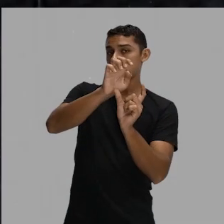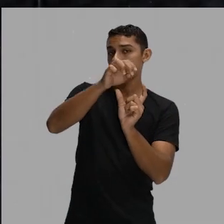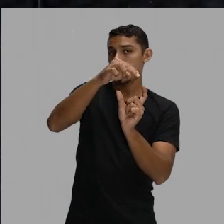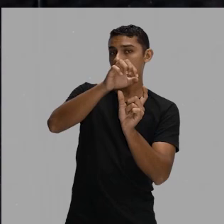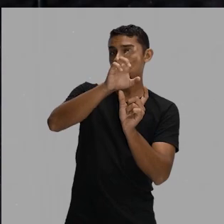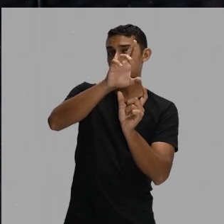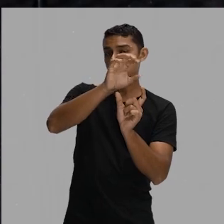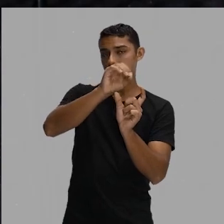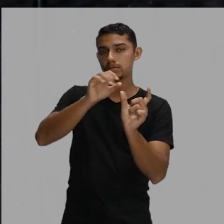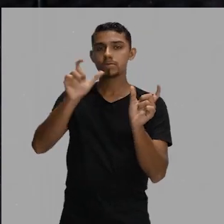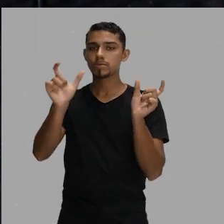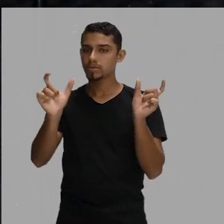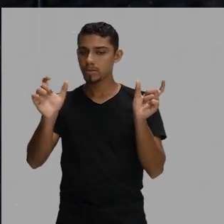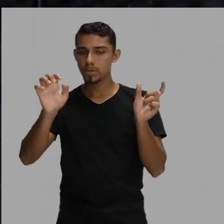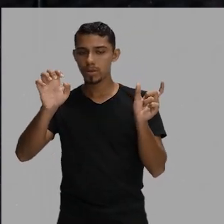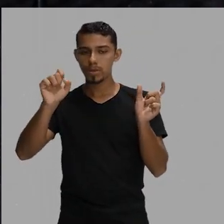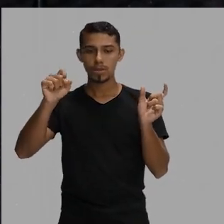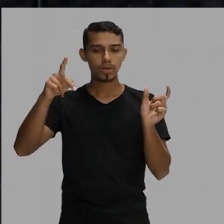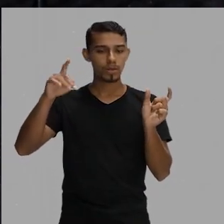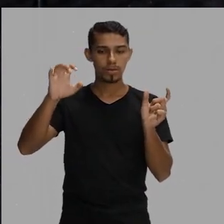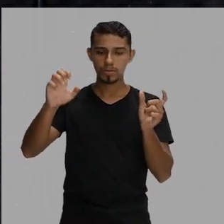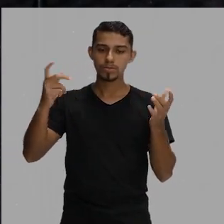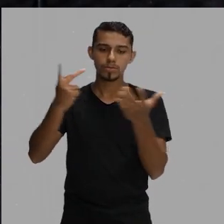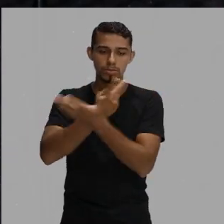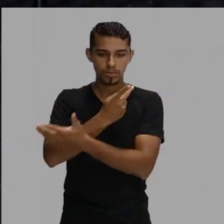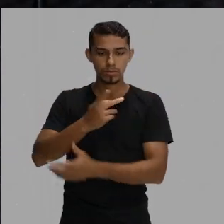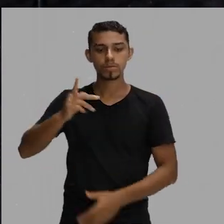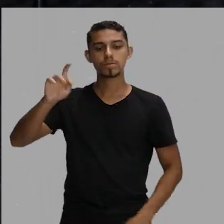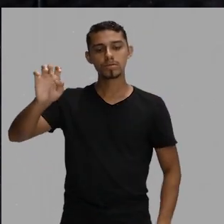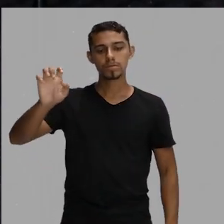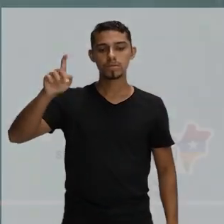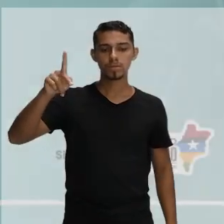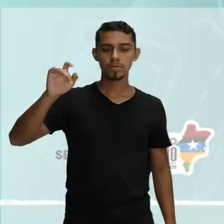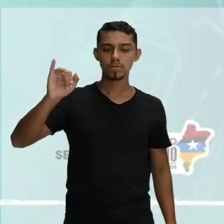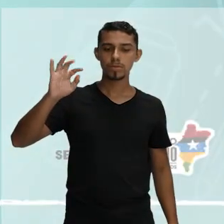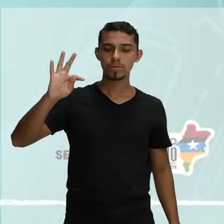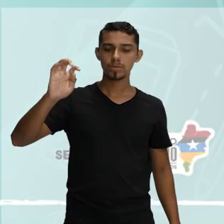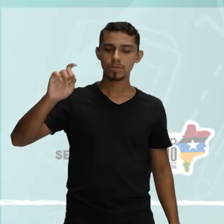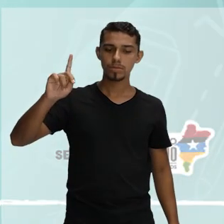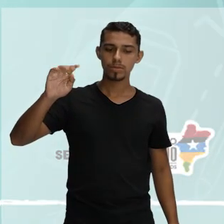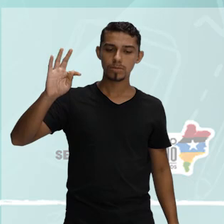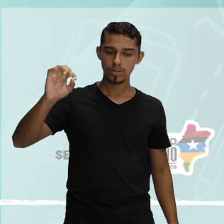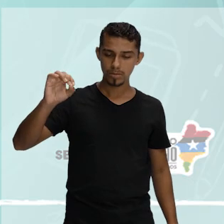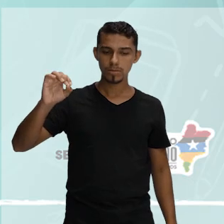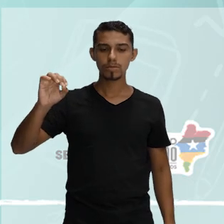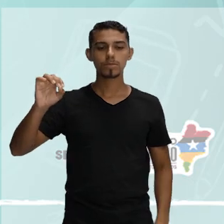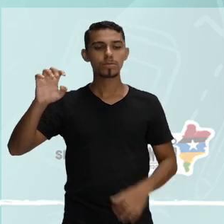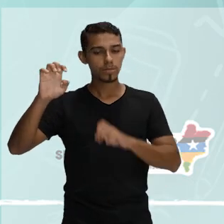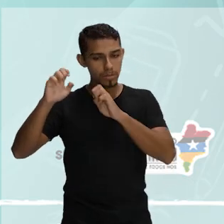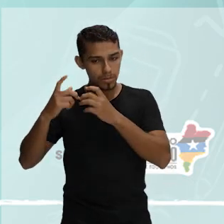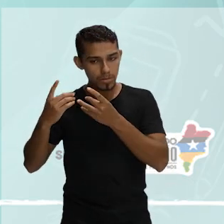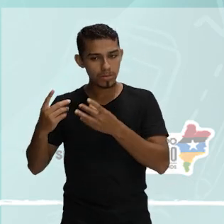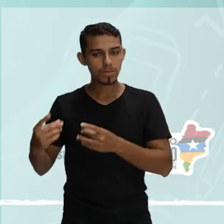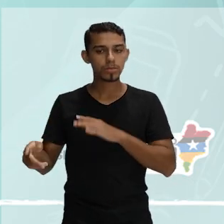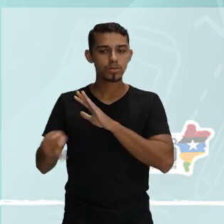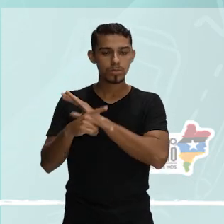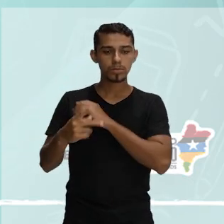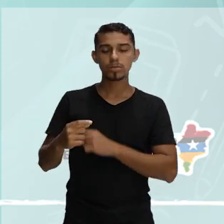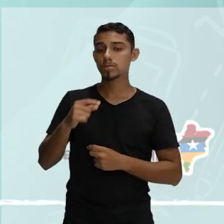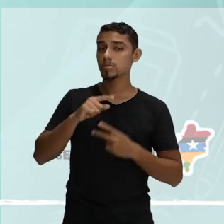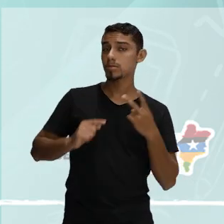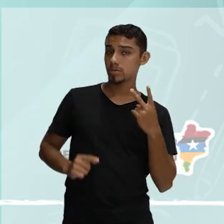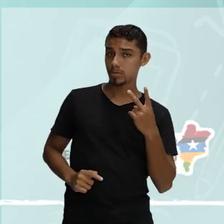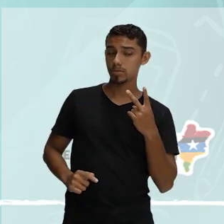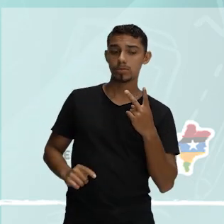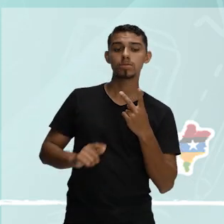e a espécie, não é espécie, é o epíteto específico. Todo nome científico tem dois